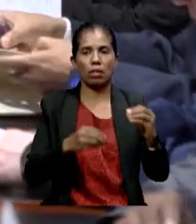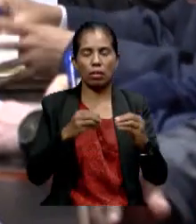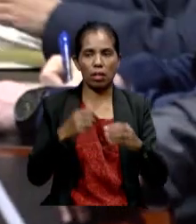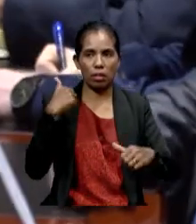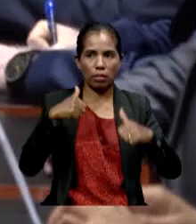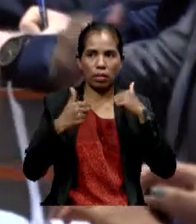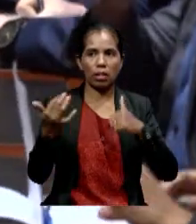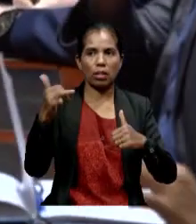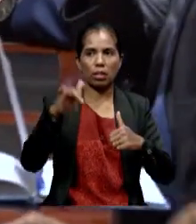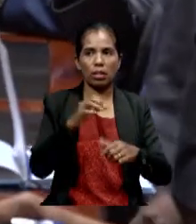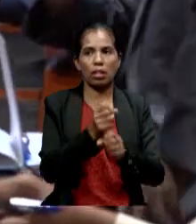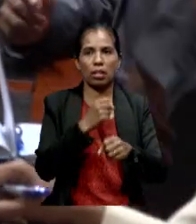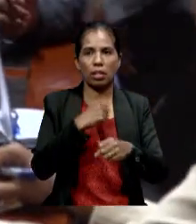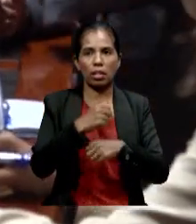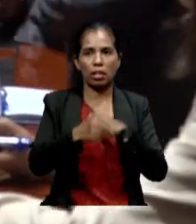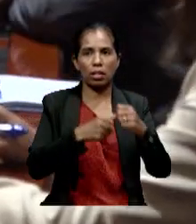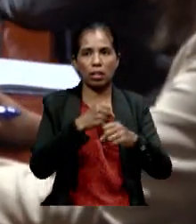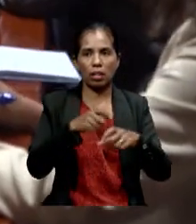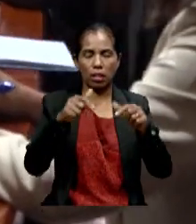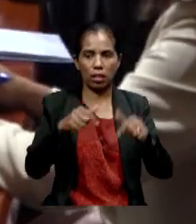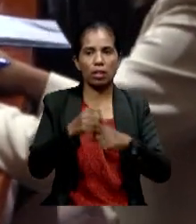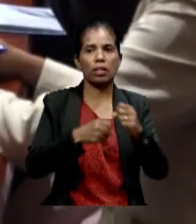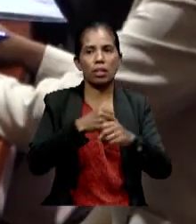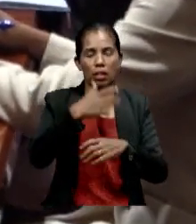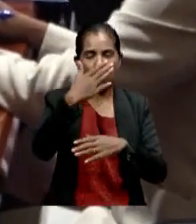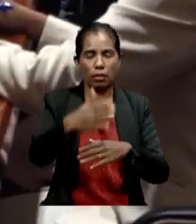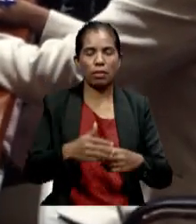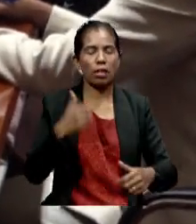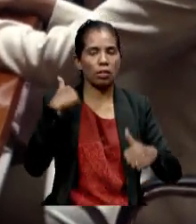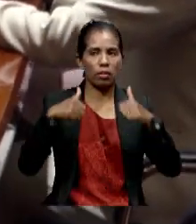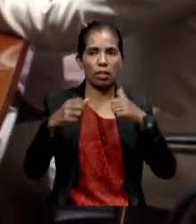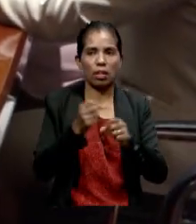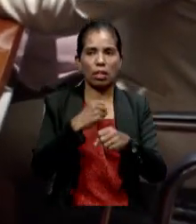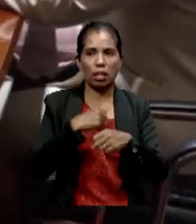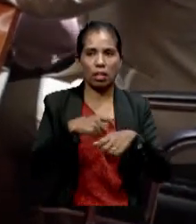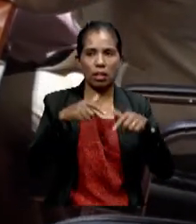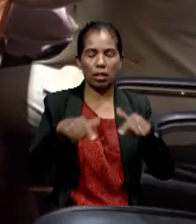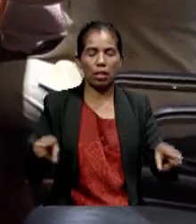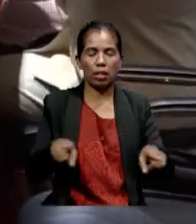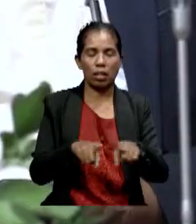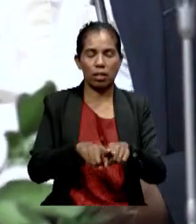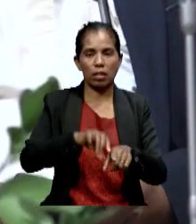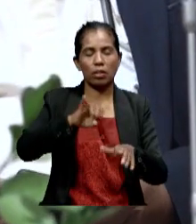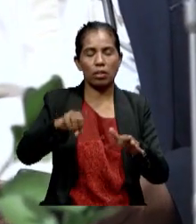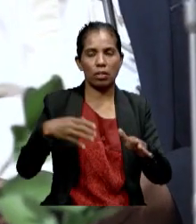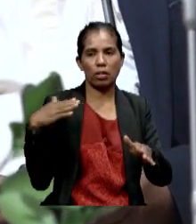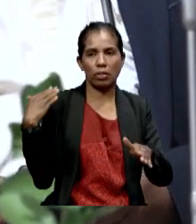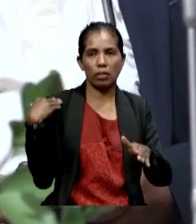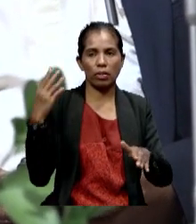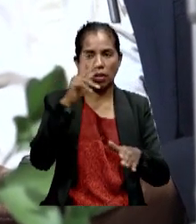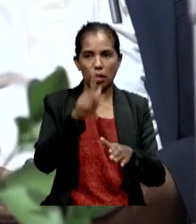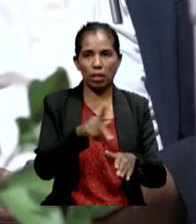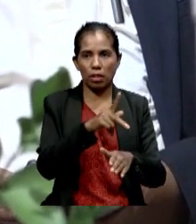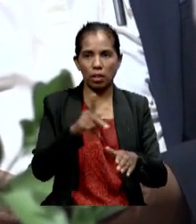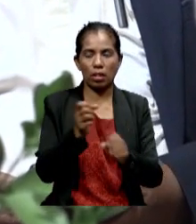Sira nebe se realiza e atina ne no tina noen. A atividade nebe se realiza e tina ne mak Jornada Nacional de Juventude Católica